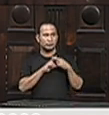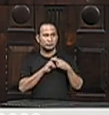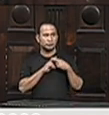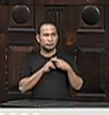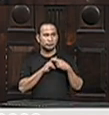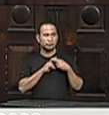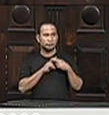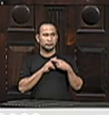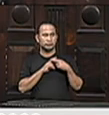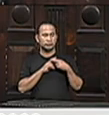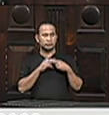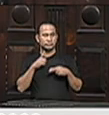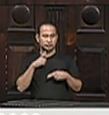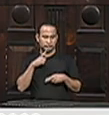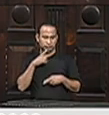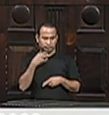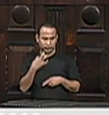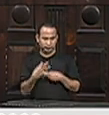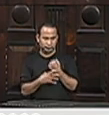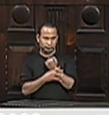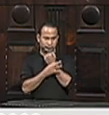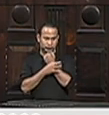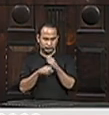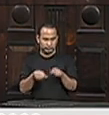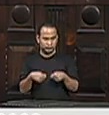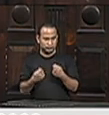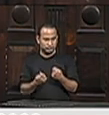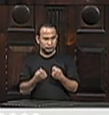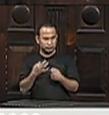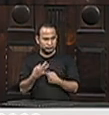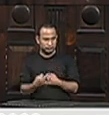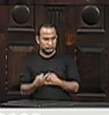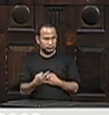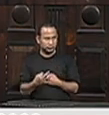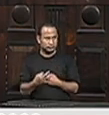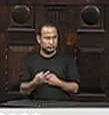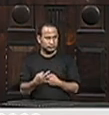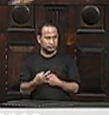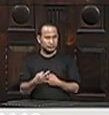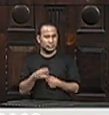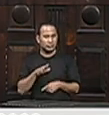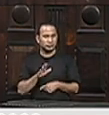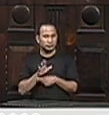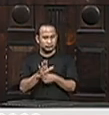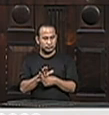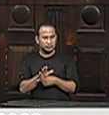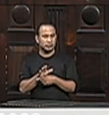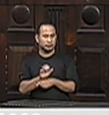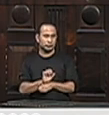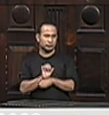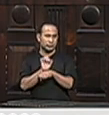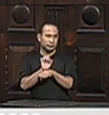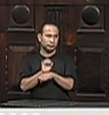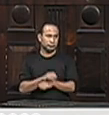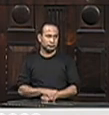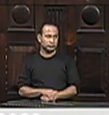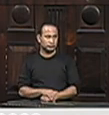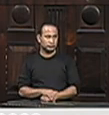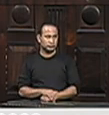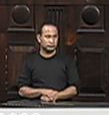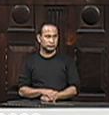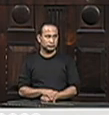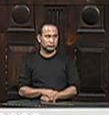vai ser a posição do Poder Judiciário. Se o Poder Judiciário vai recuar da decisão e vai compor com o